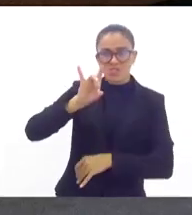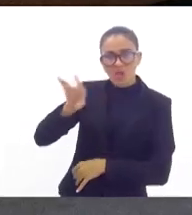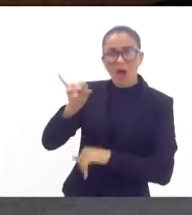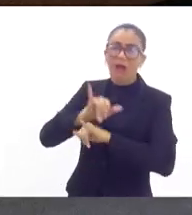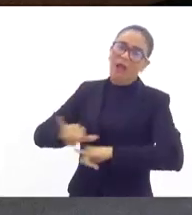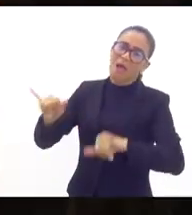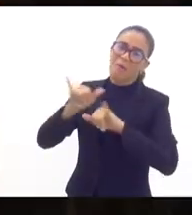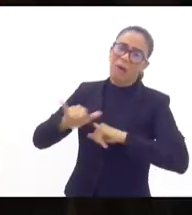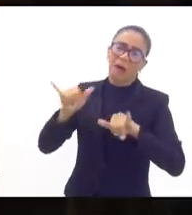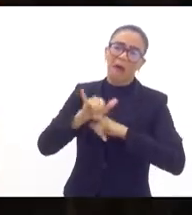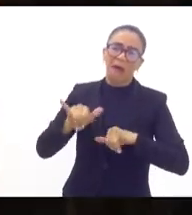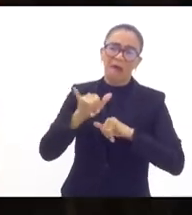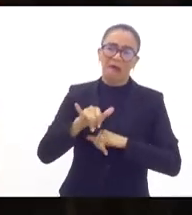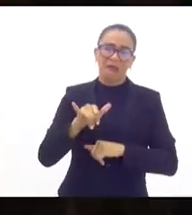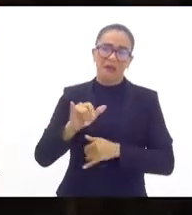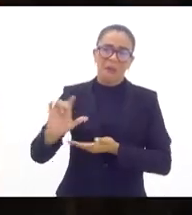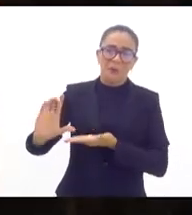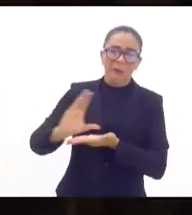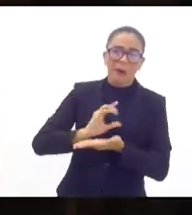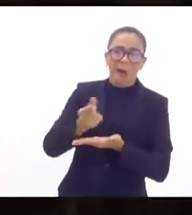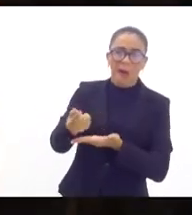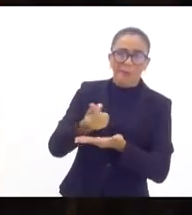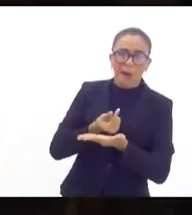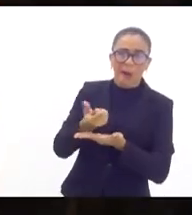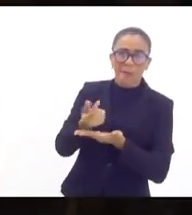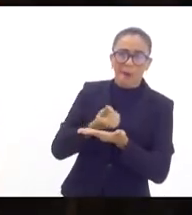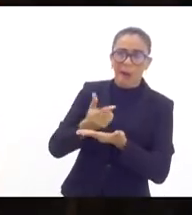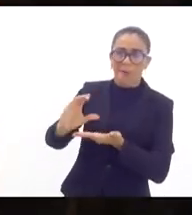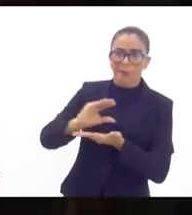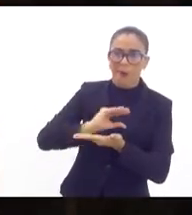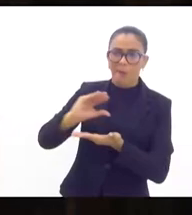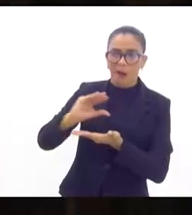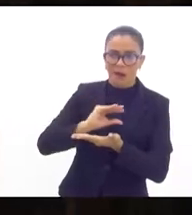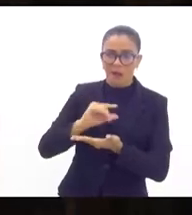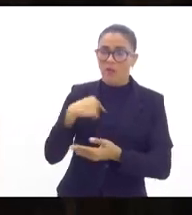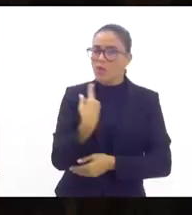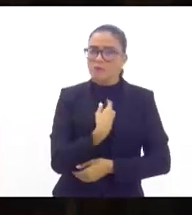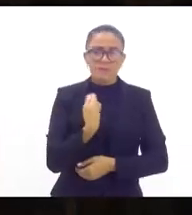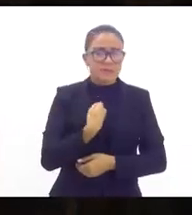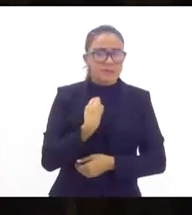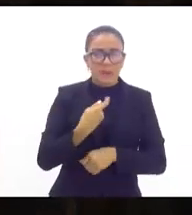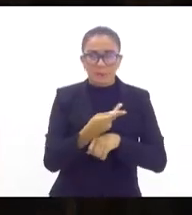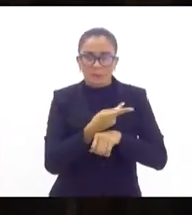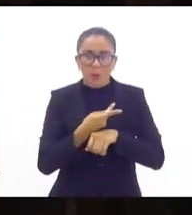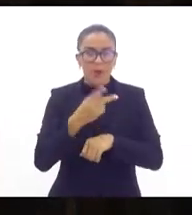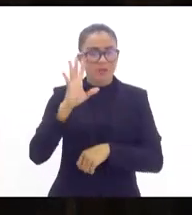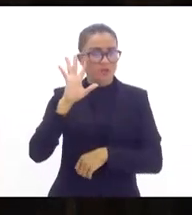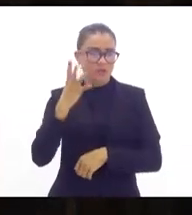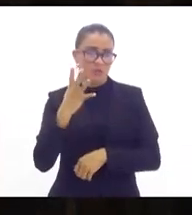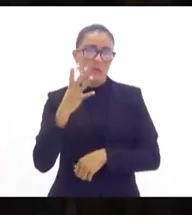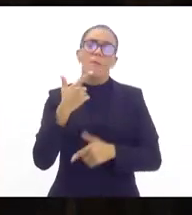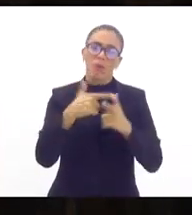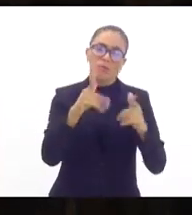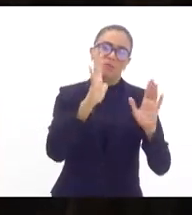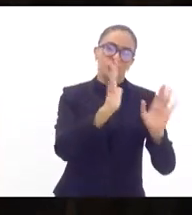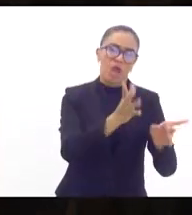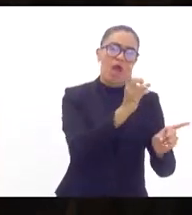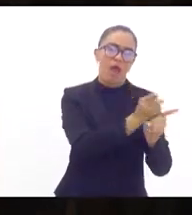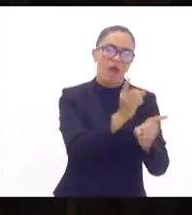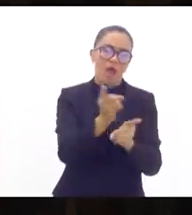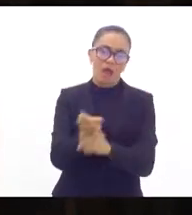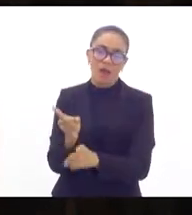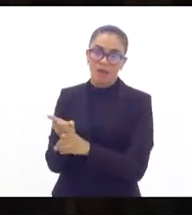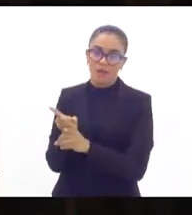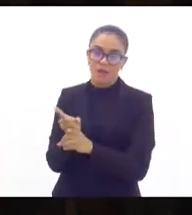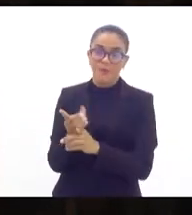campanhas para poder receber Fundos temos que buscar soluções problema todo mundo sabe quais são agora